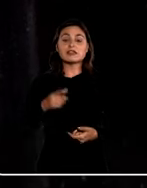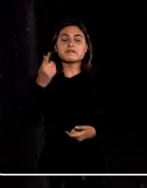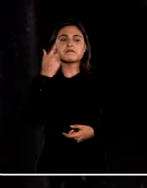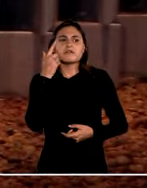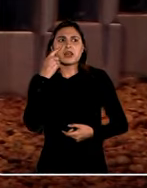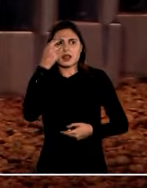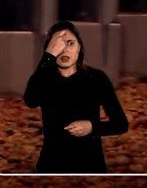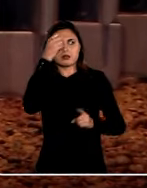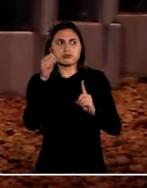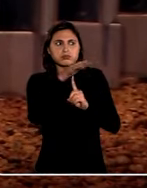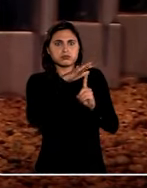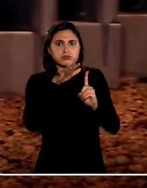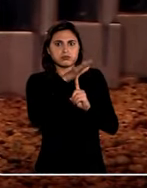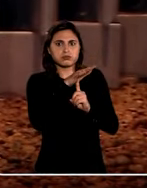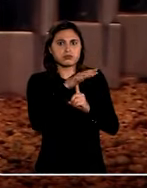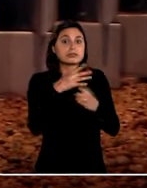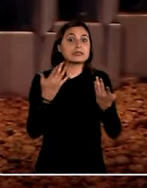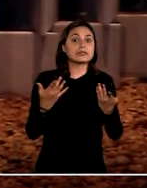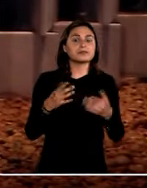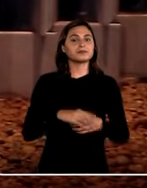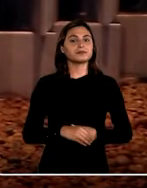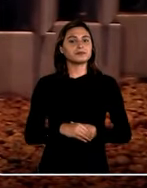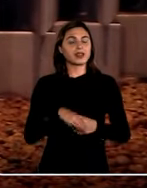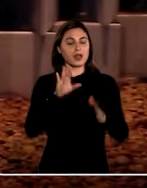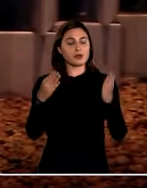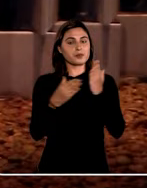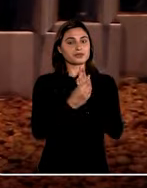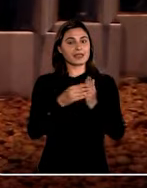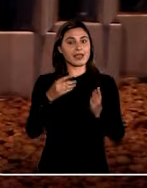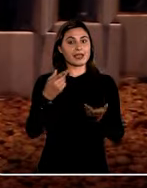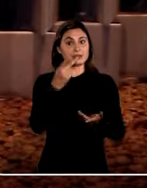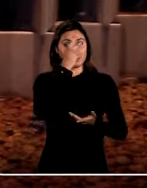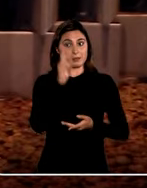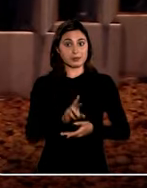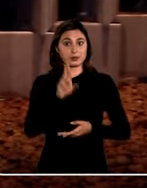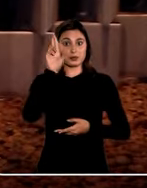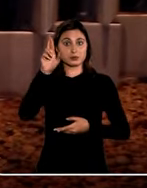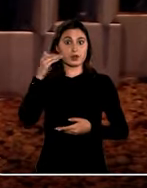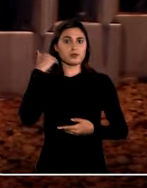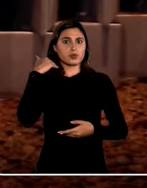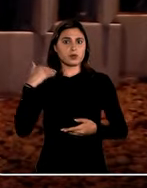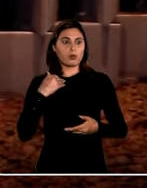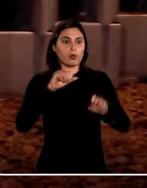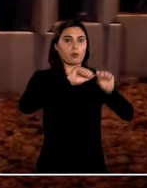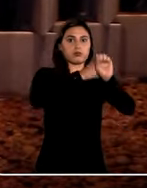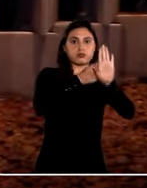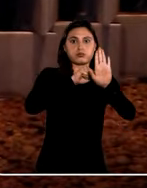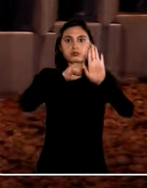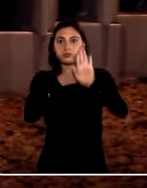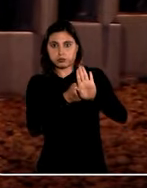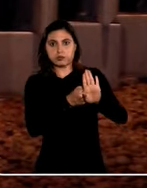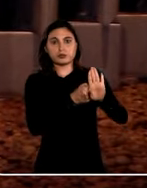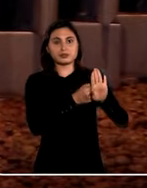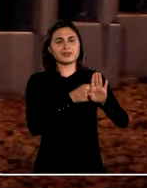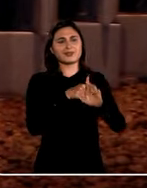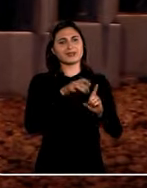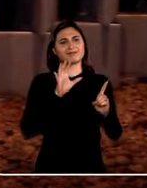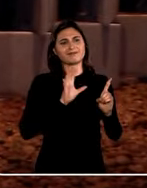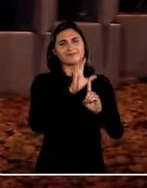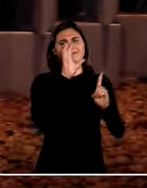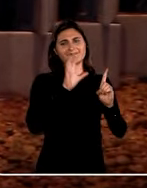coletivo no processo um empresário teve contas bancárias bloque para garantir o pagamento de eventuais danos